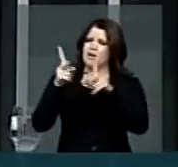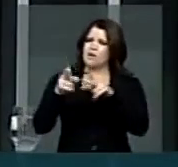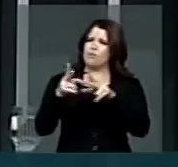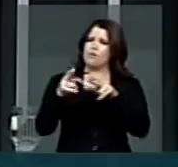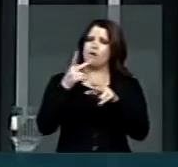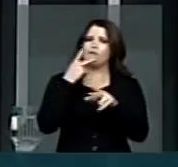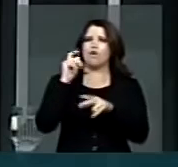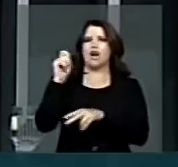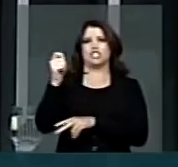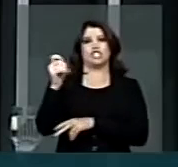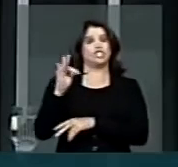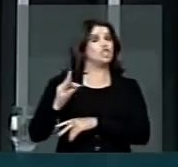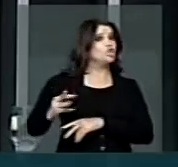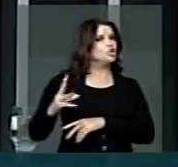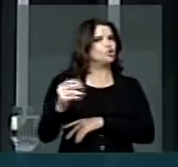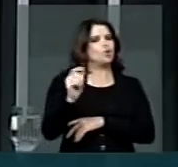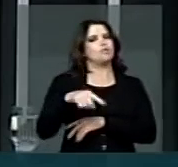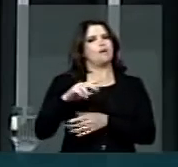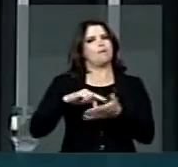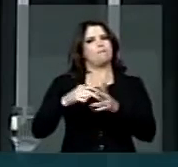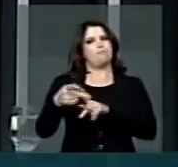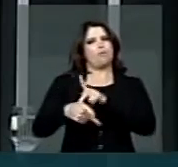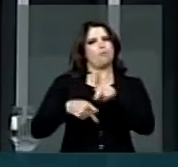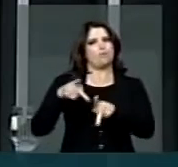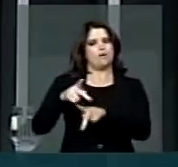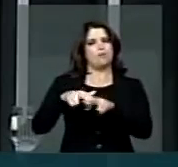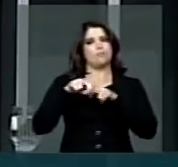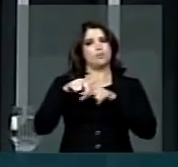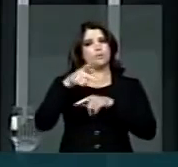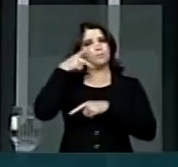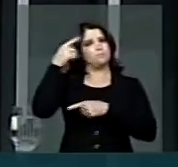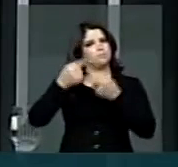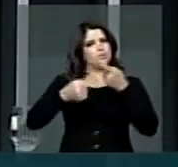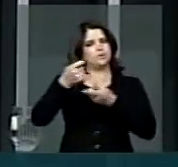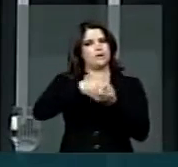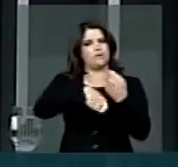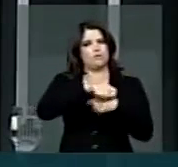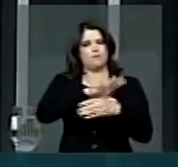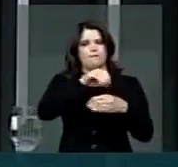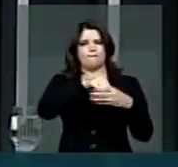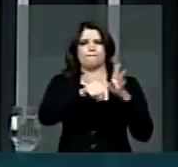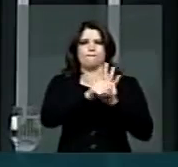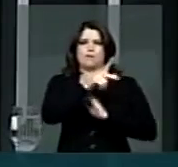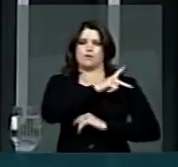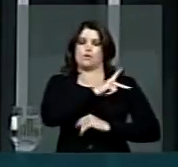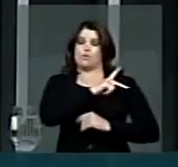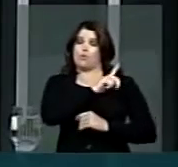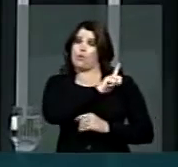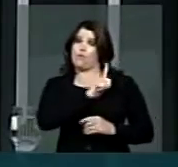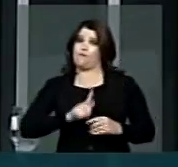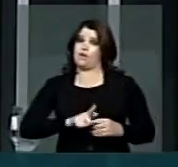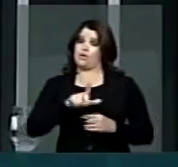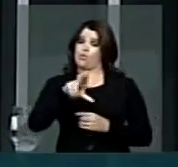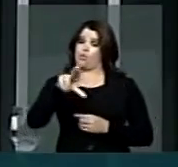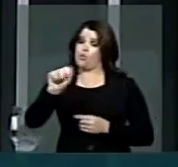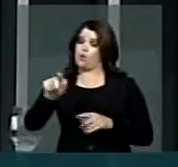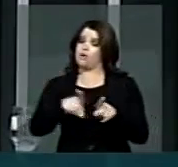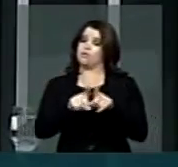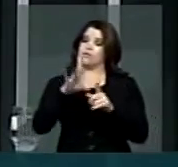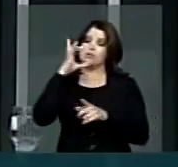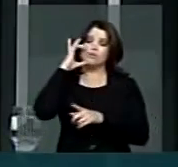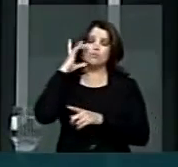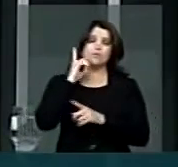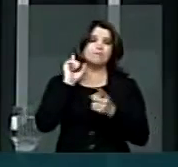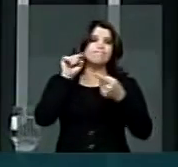uma Argentina inteira. Ou seja, a política econômica adotada pelos governos Lula e Dilma tiveram